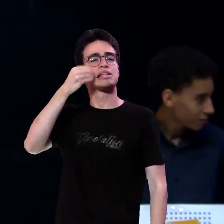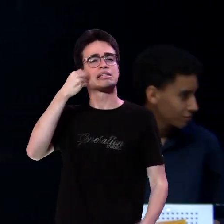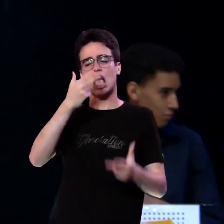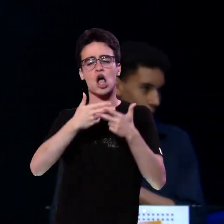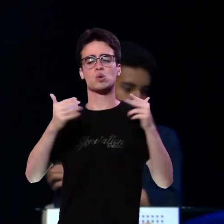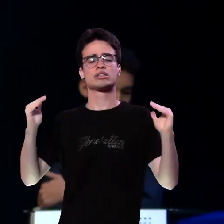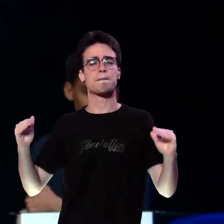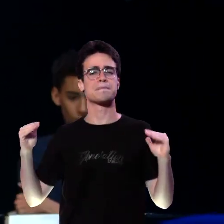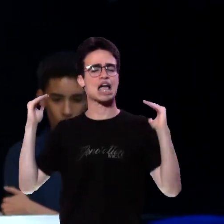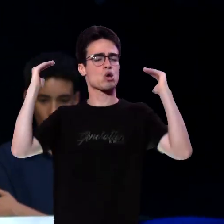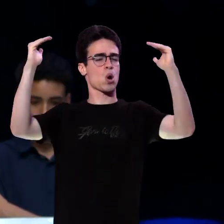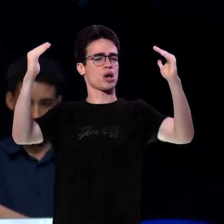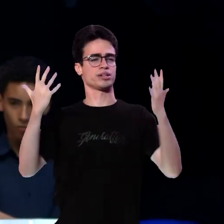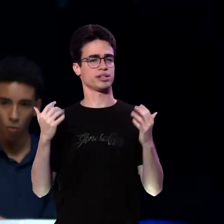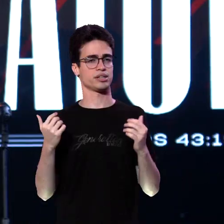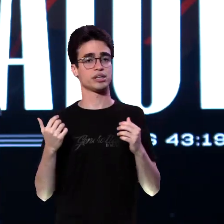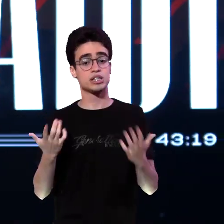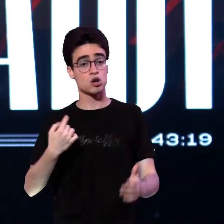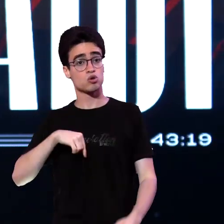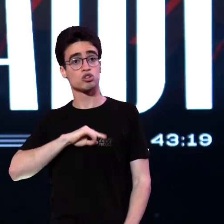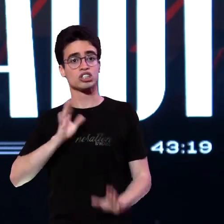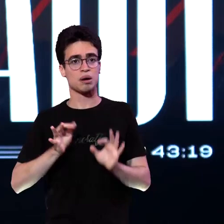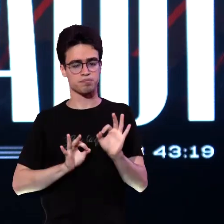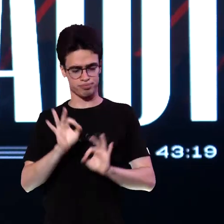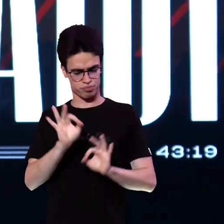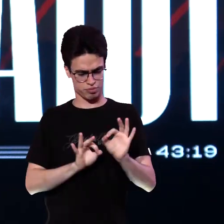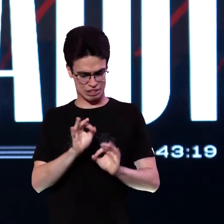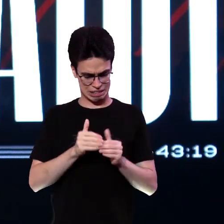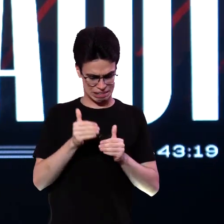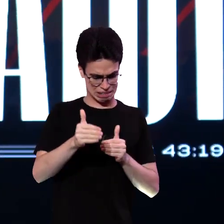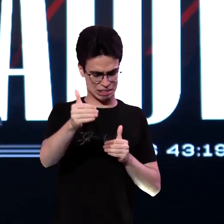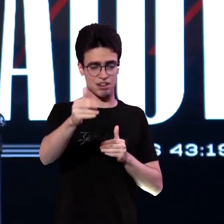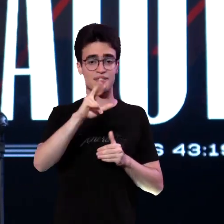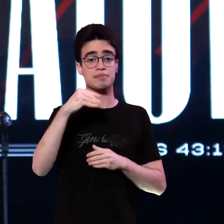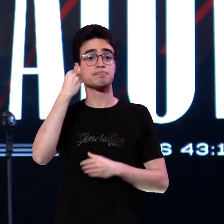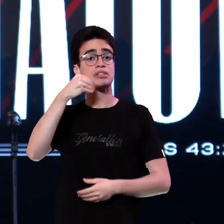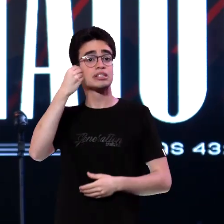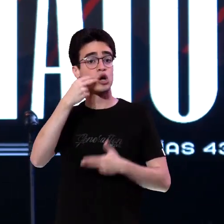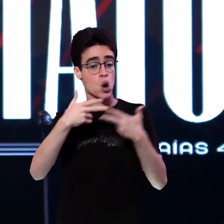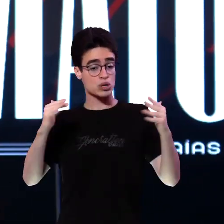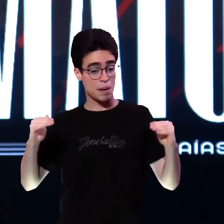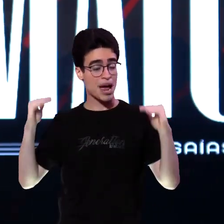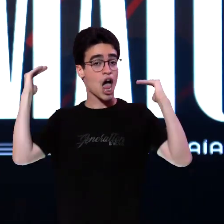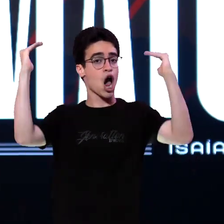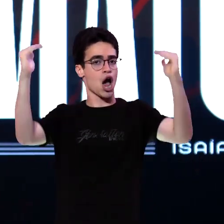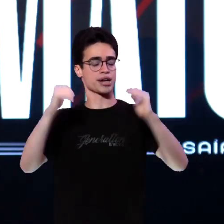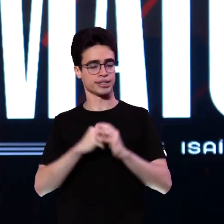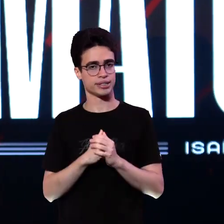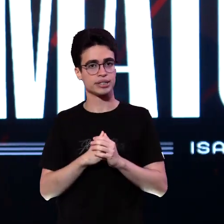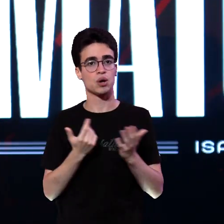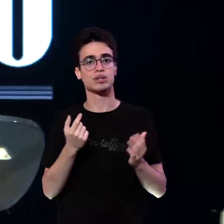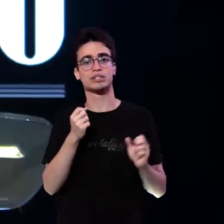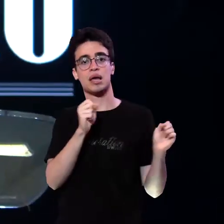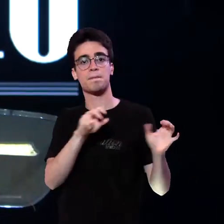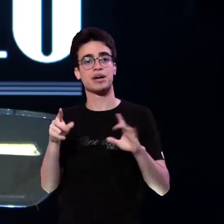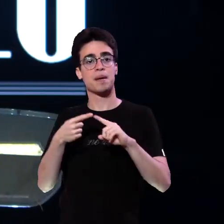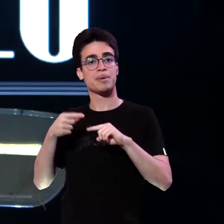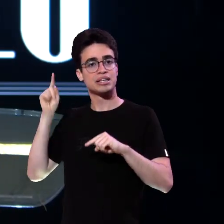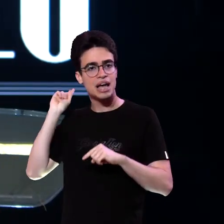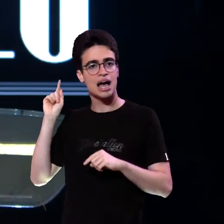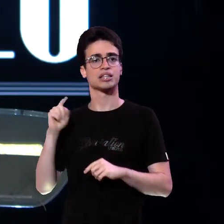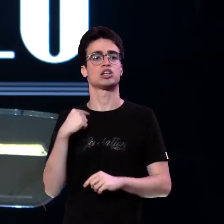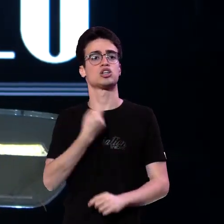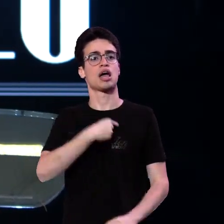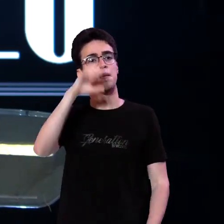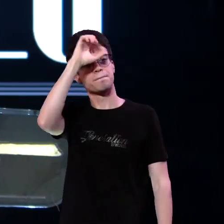E a gente está se preparando para viver as coisas maiores. Semana passada a gente aprendeu que nós precisamos dar um